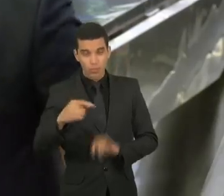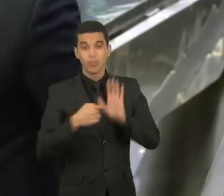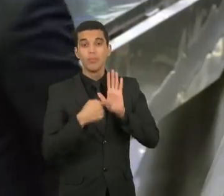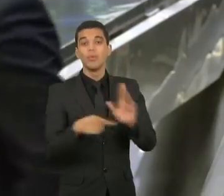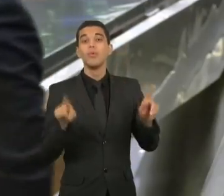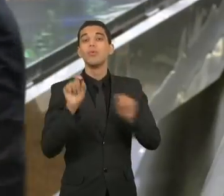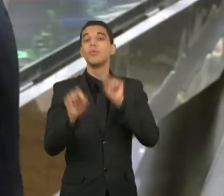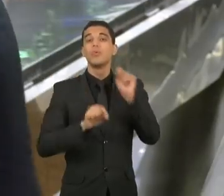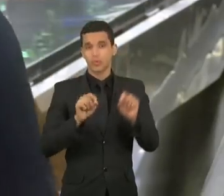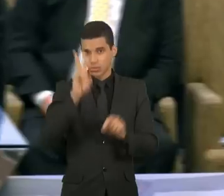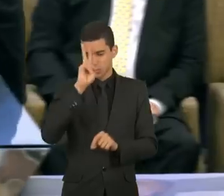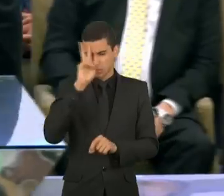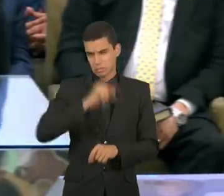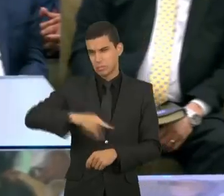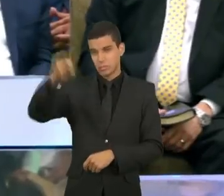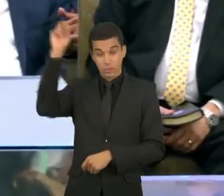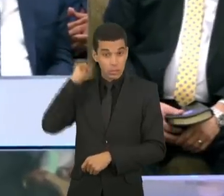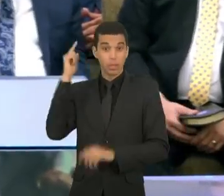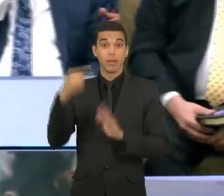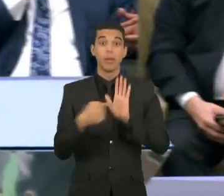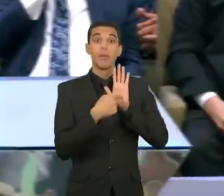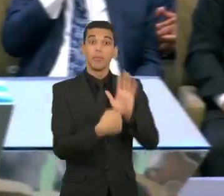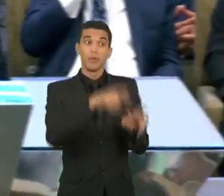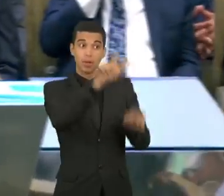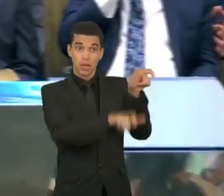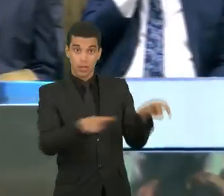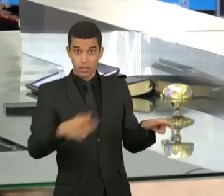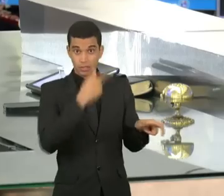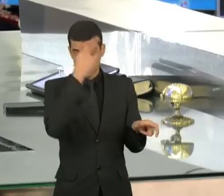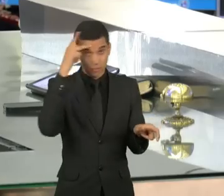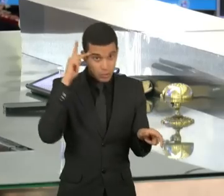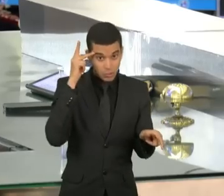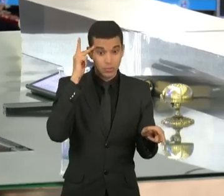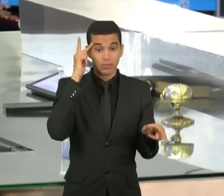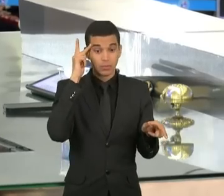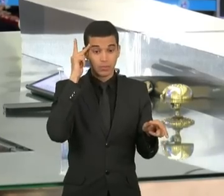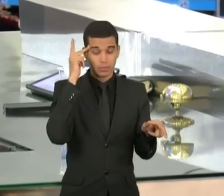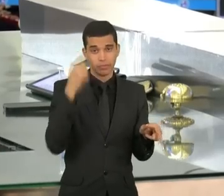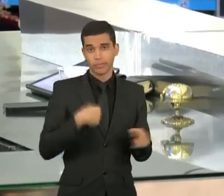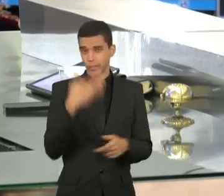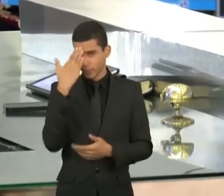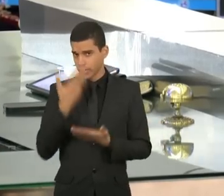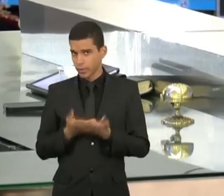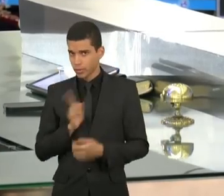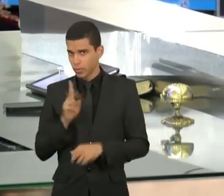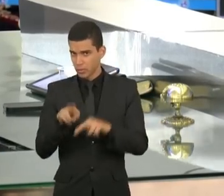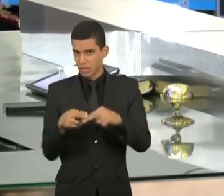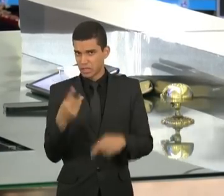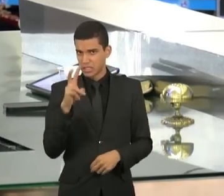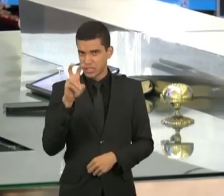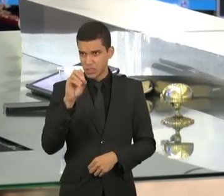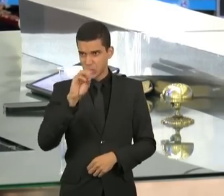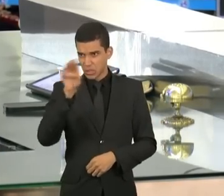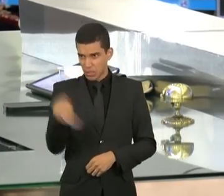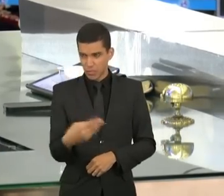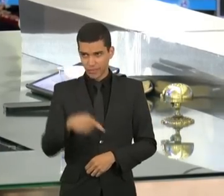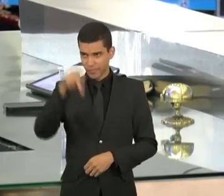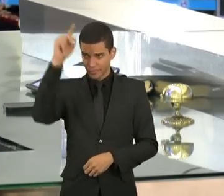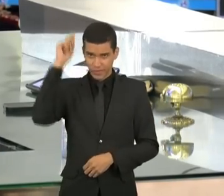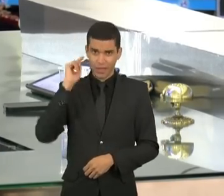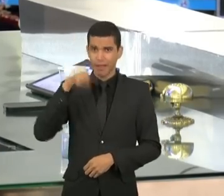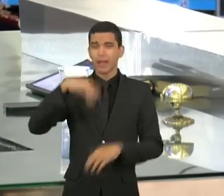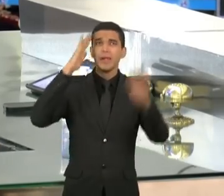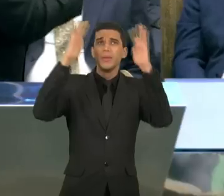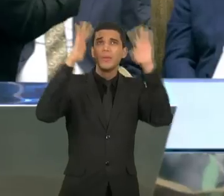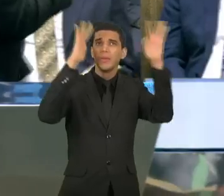do paleolítico dizem que aquele homem, se é que existe, que eu acho que não, porque é tudo teoria, tudo teoria,